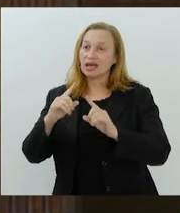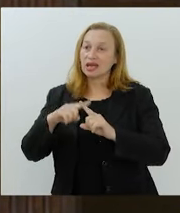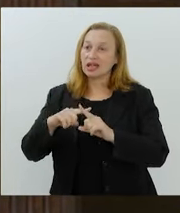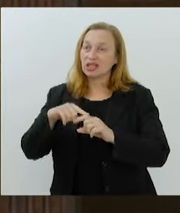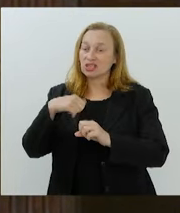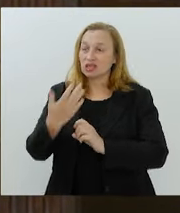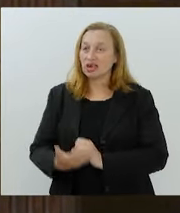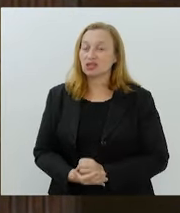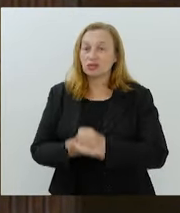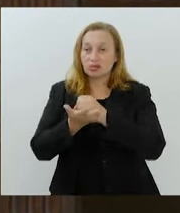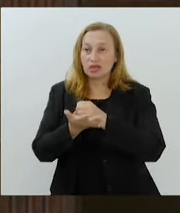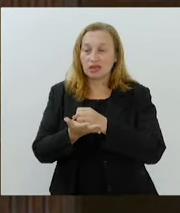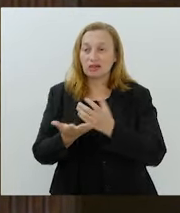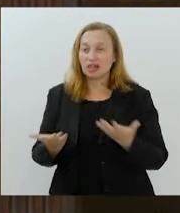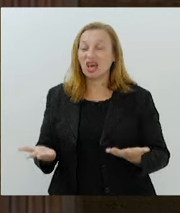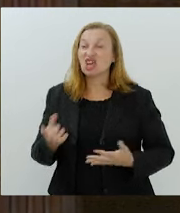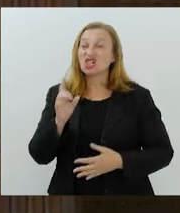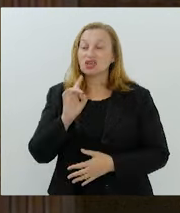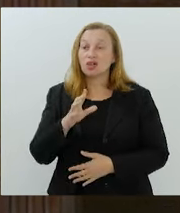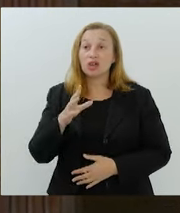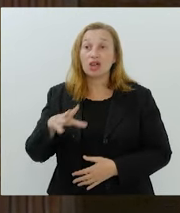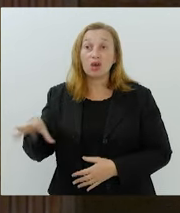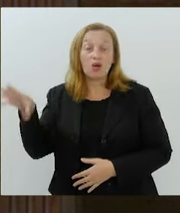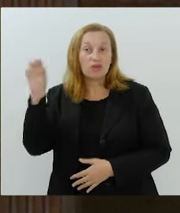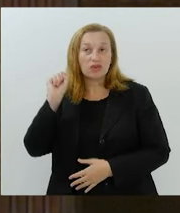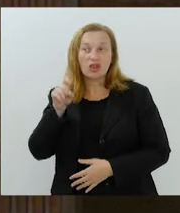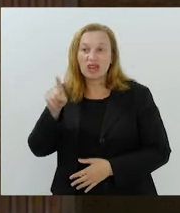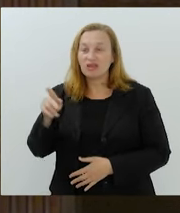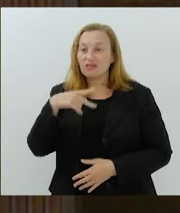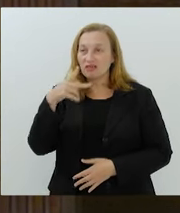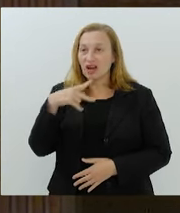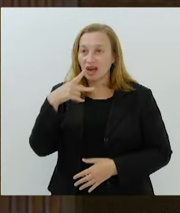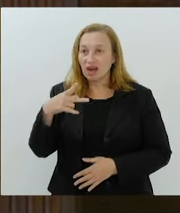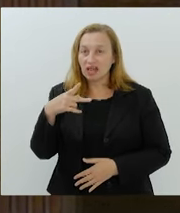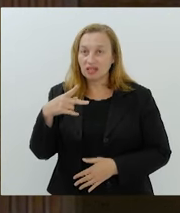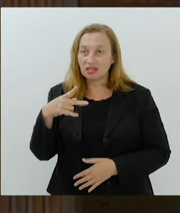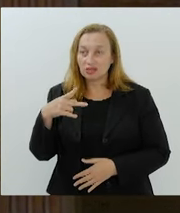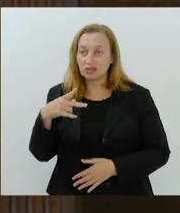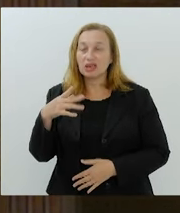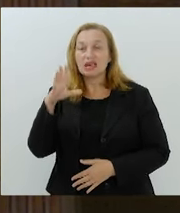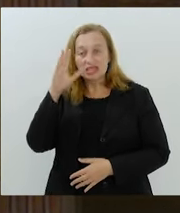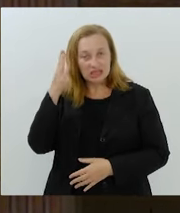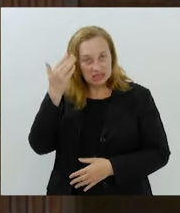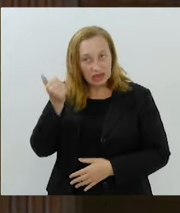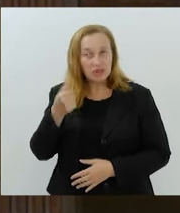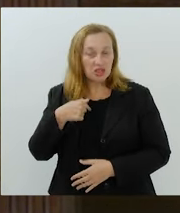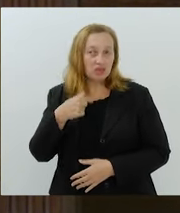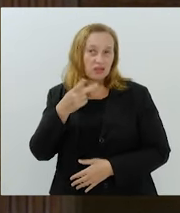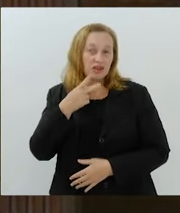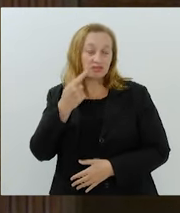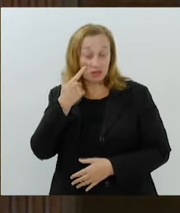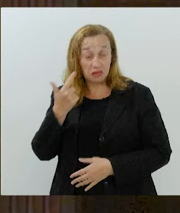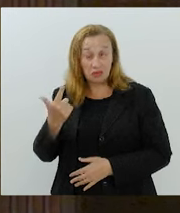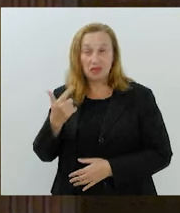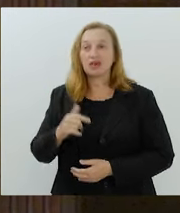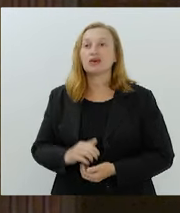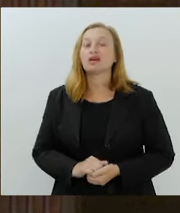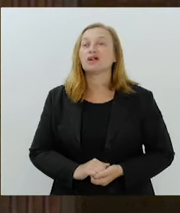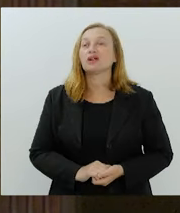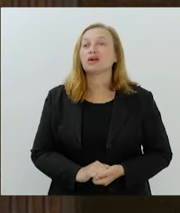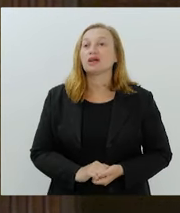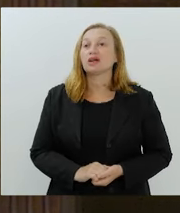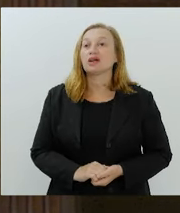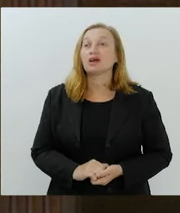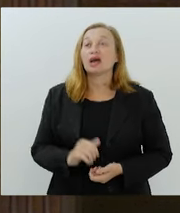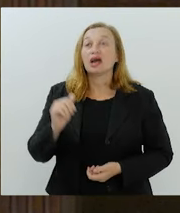Só quem viu o André falando em público sabe do que eu estou dizendo. Vocês vão ver daqui a pouquinho. O